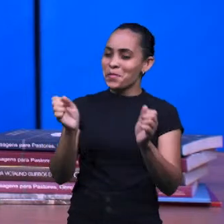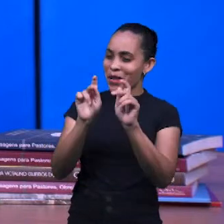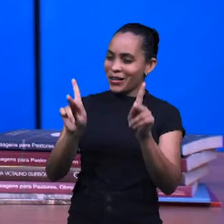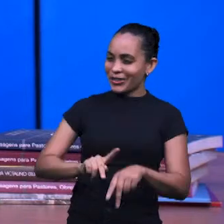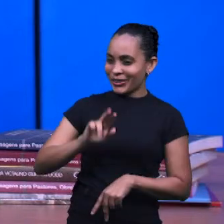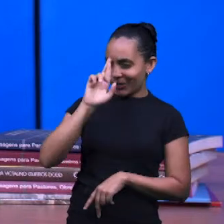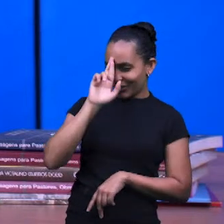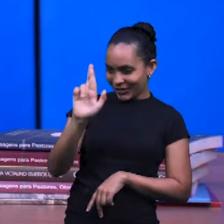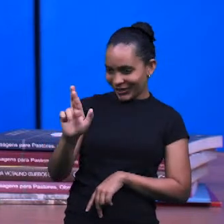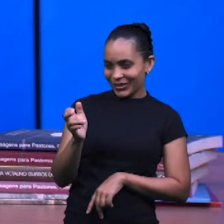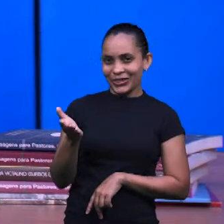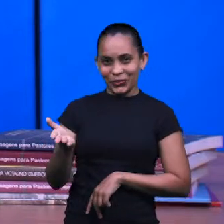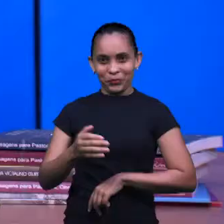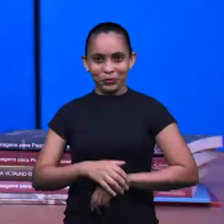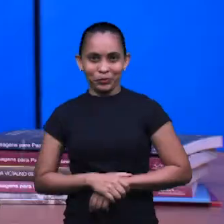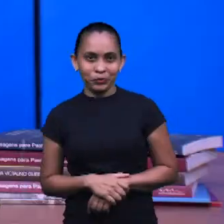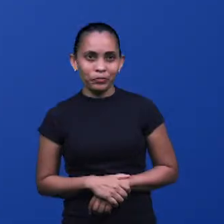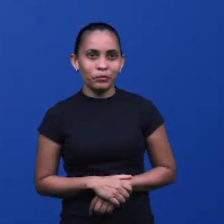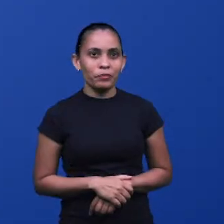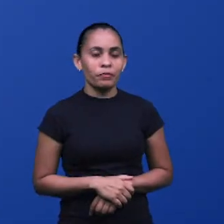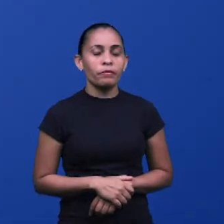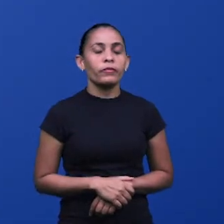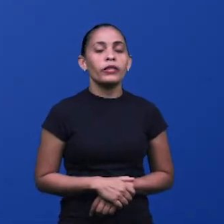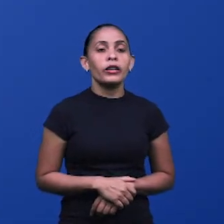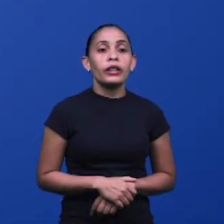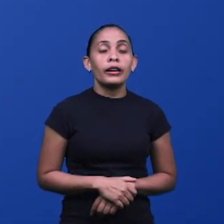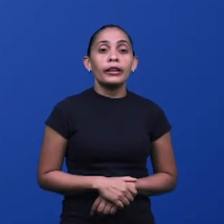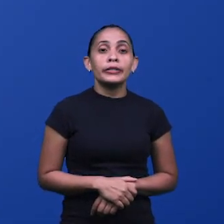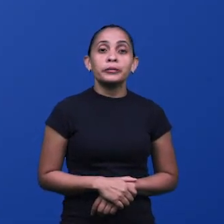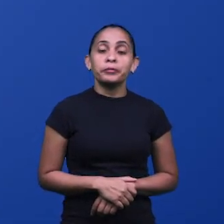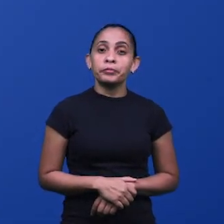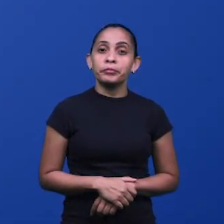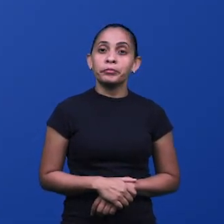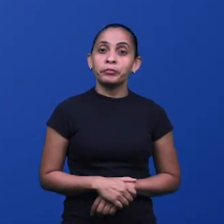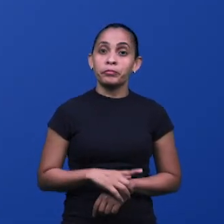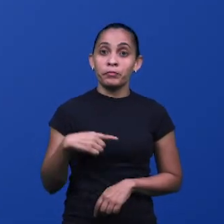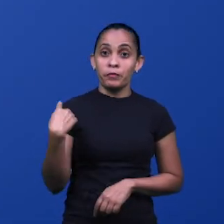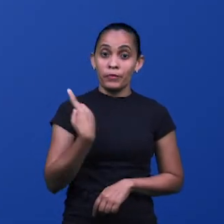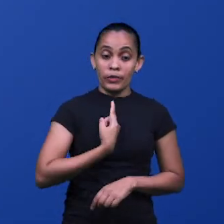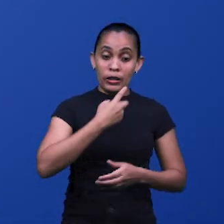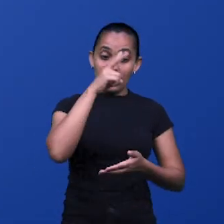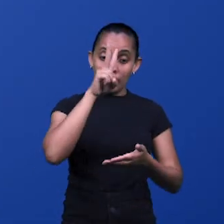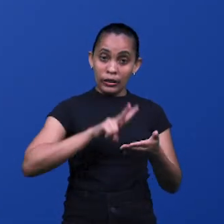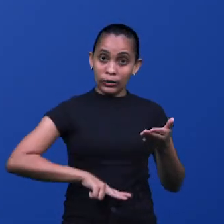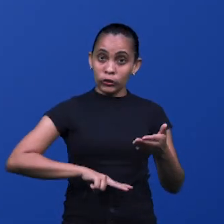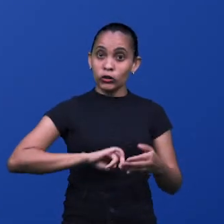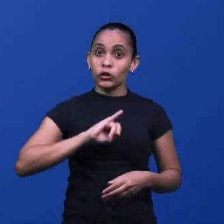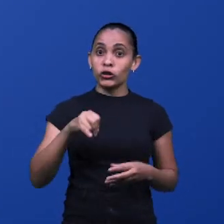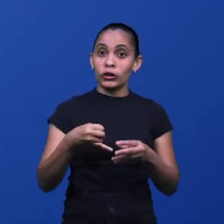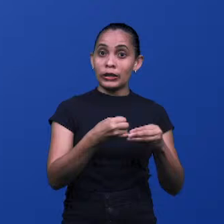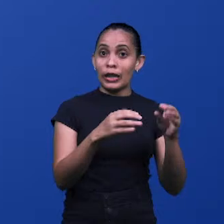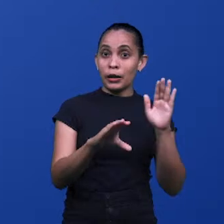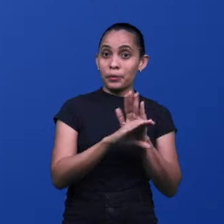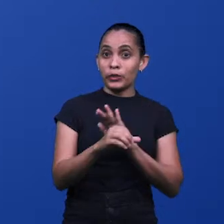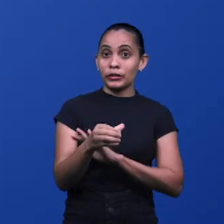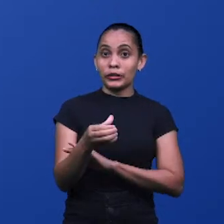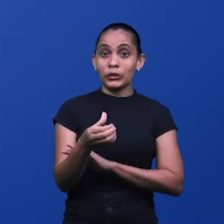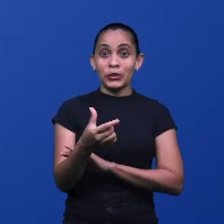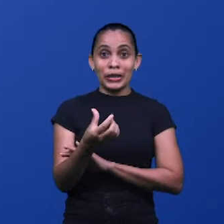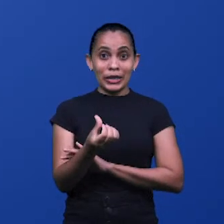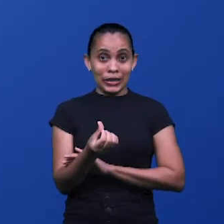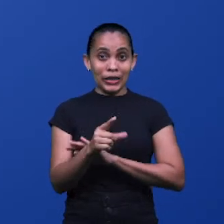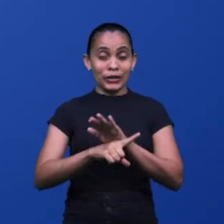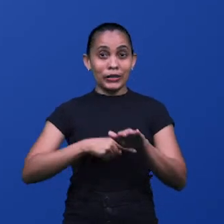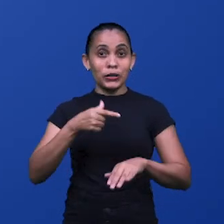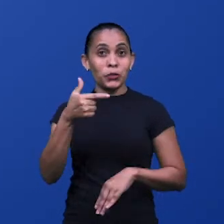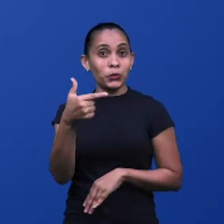Jesus, irmã Ana Carolina. Irmãos, quando a gente lê no livro de Oséias, capítulo 6, versículo